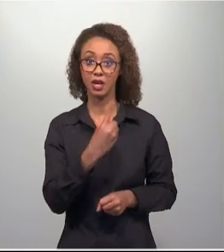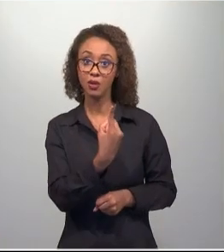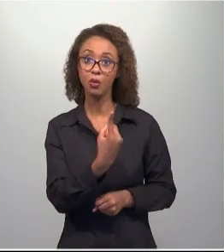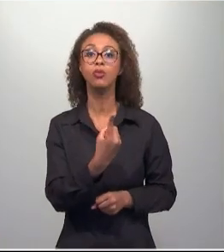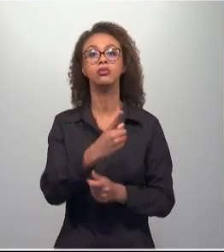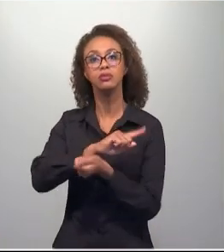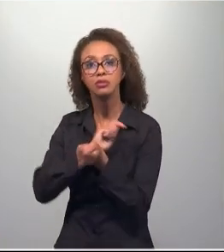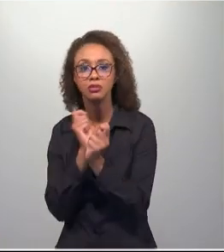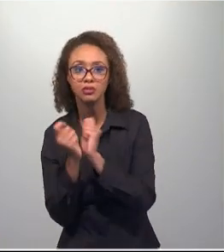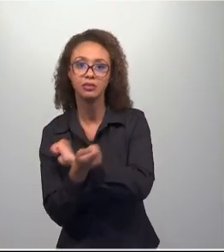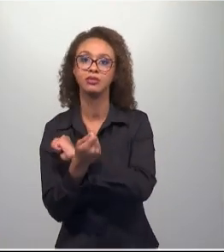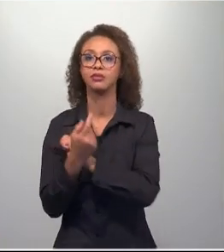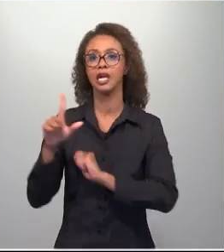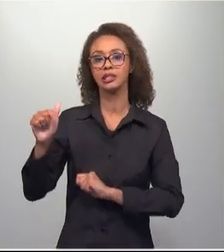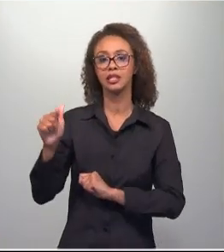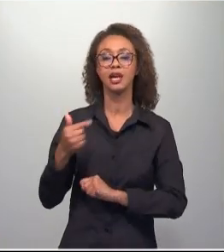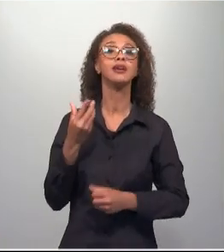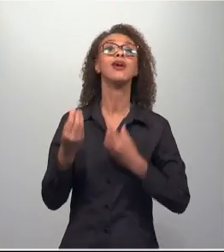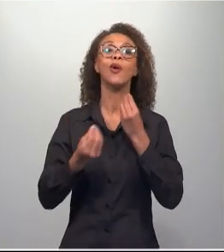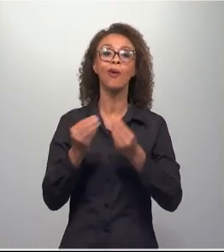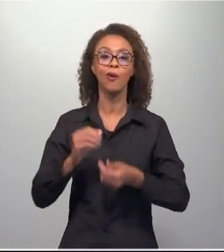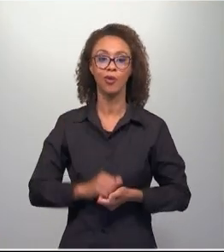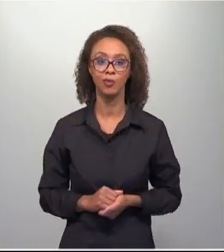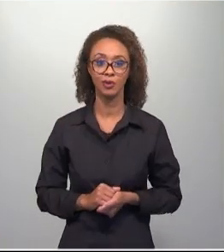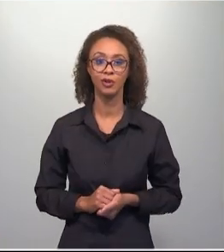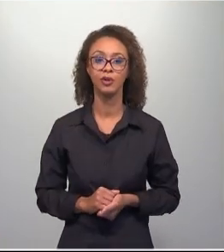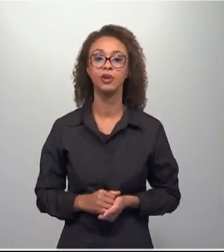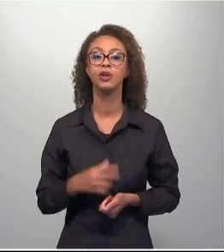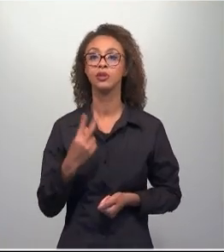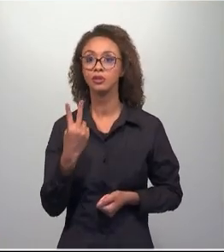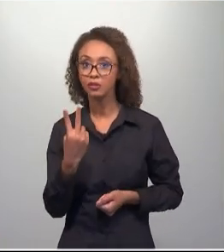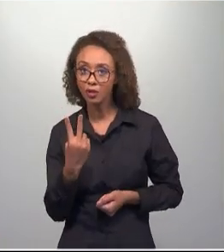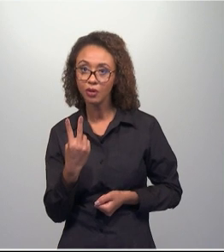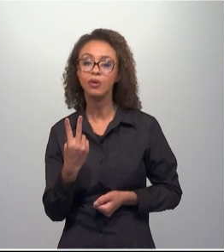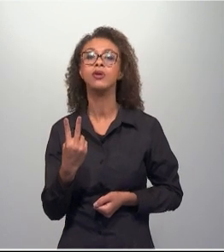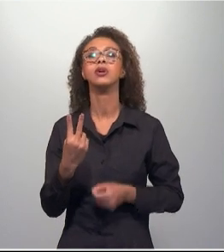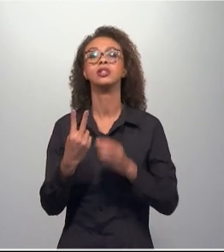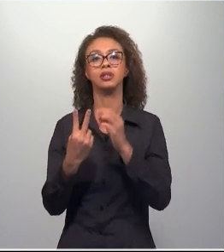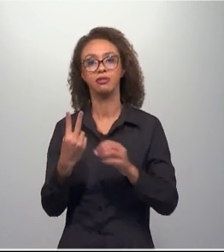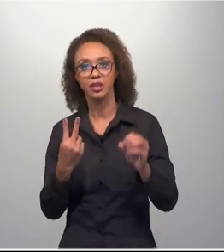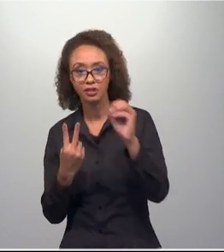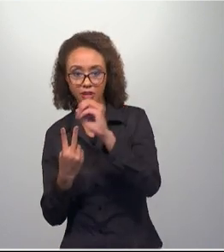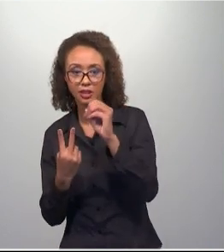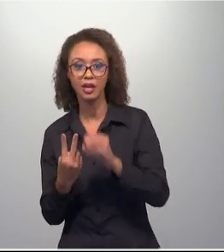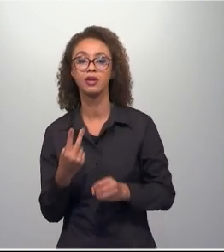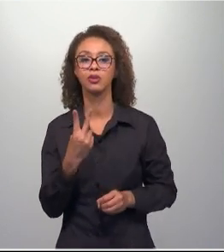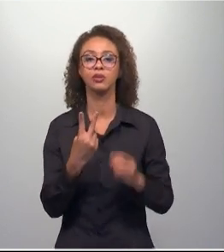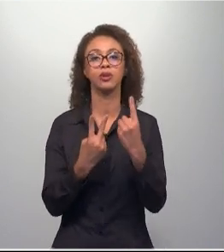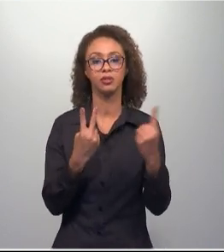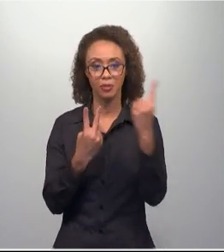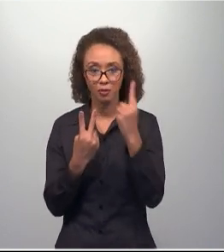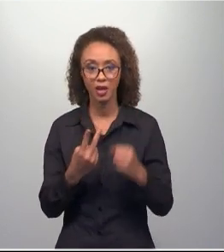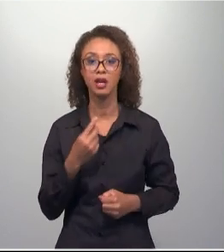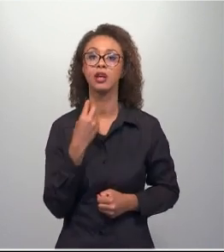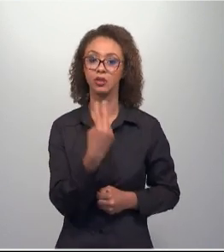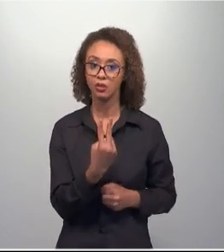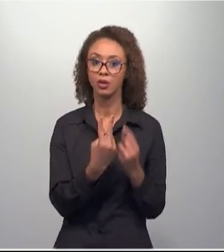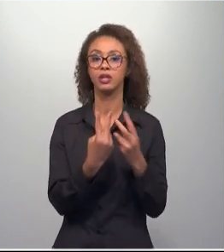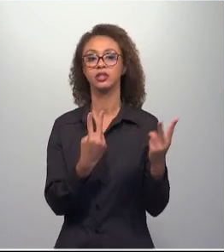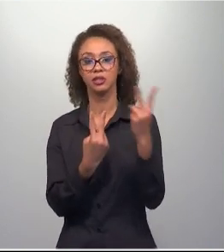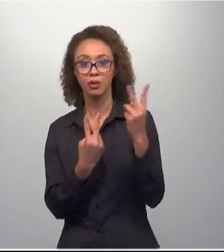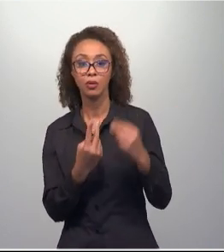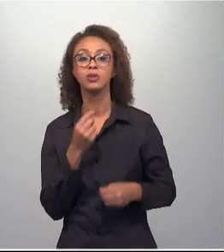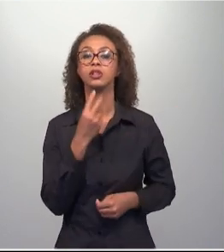2 elevado a 02 e levado à 1ª 2 elevado a segunda 2 e levado à 3ª